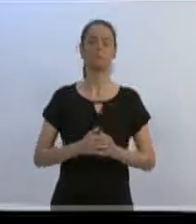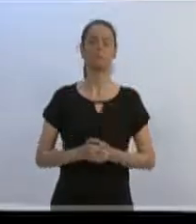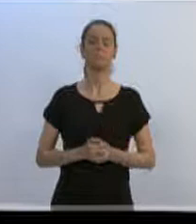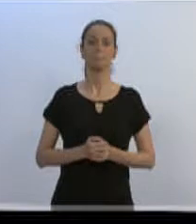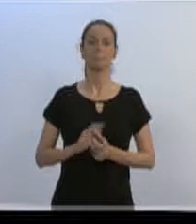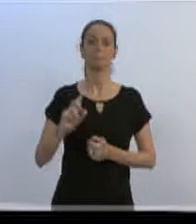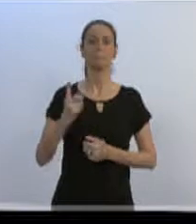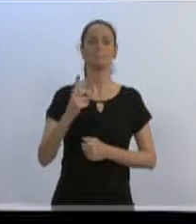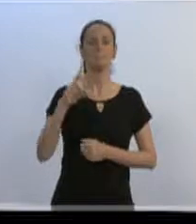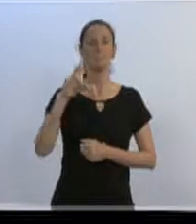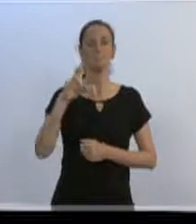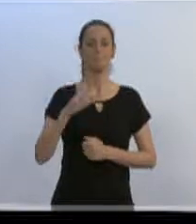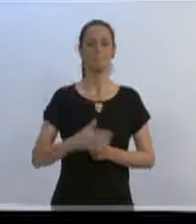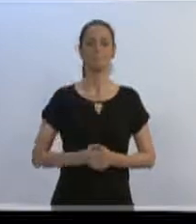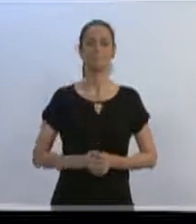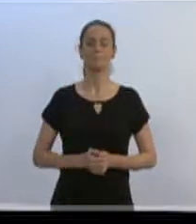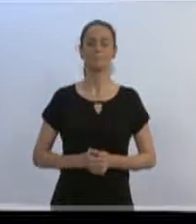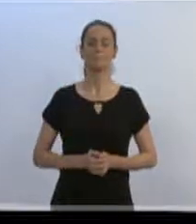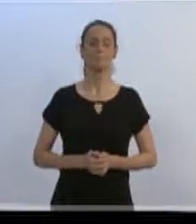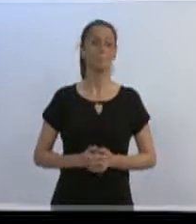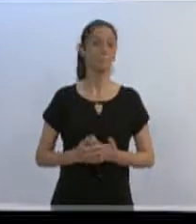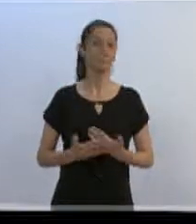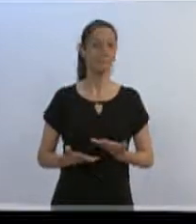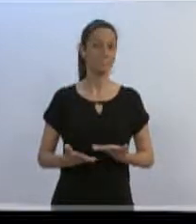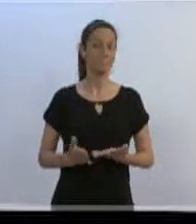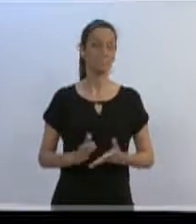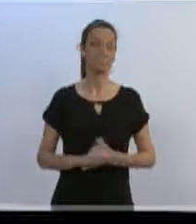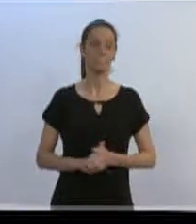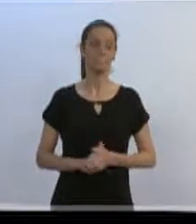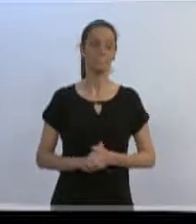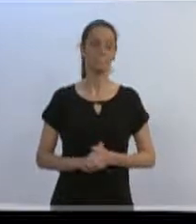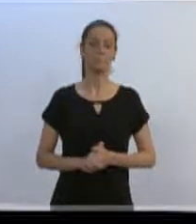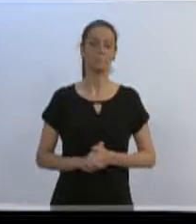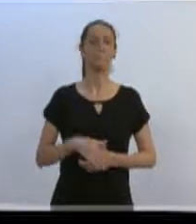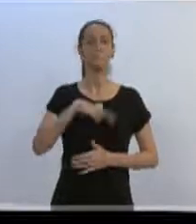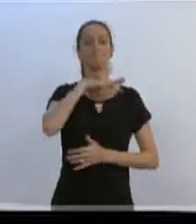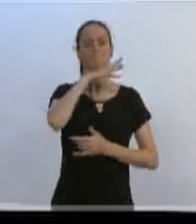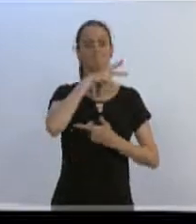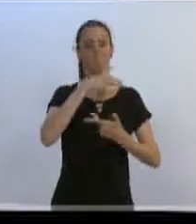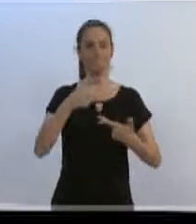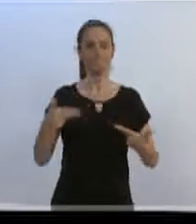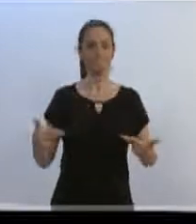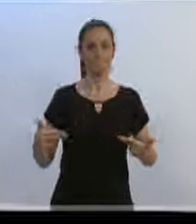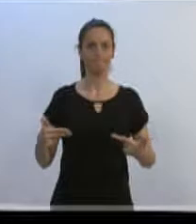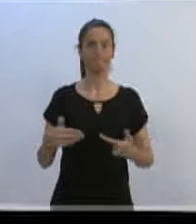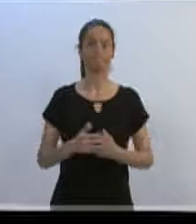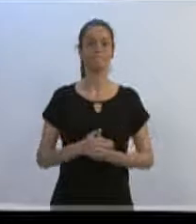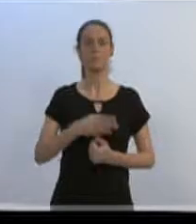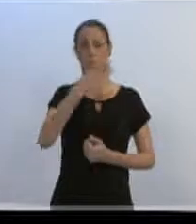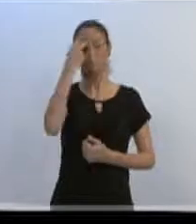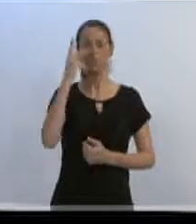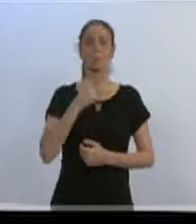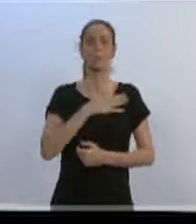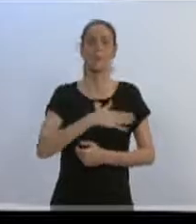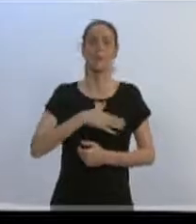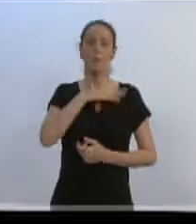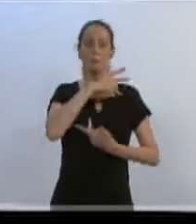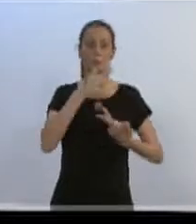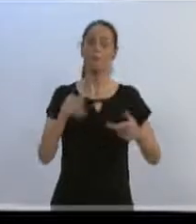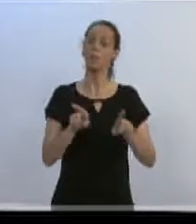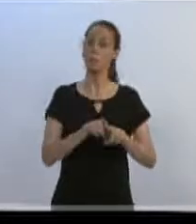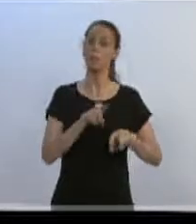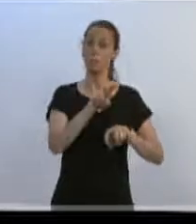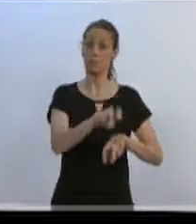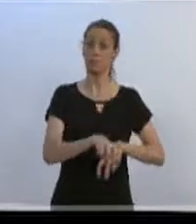milan onde esses animais os amantes dos animais os agricultores também